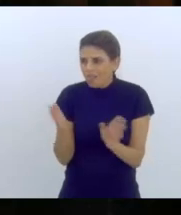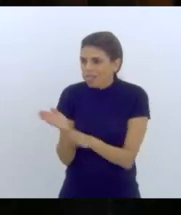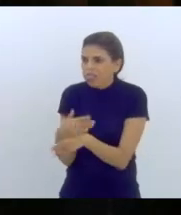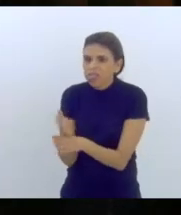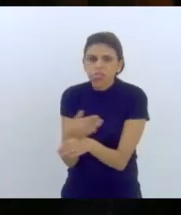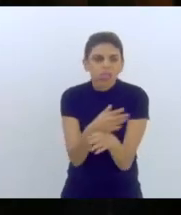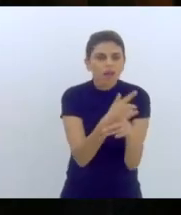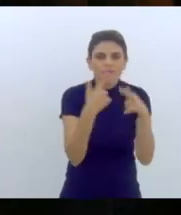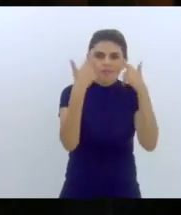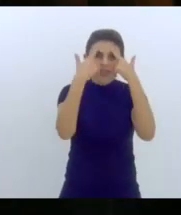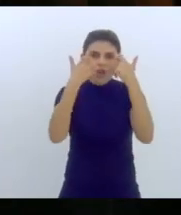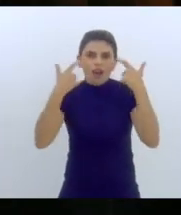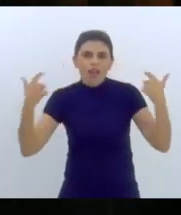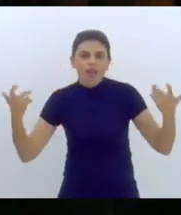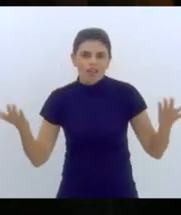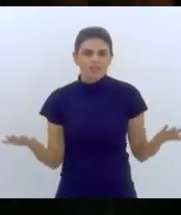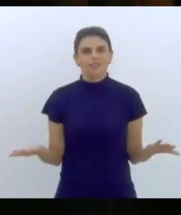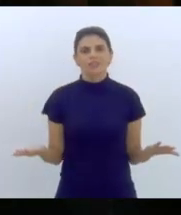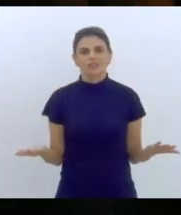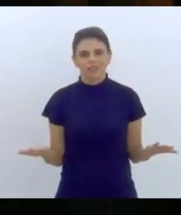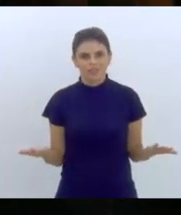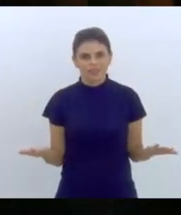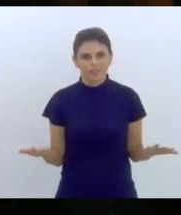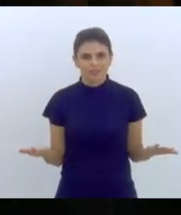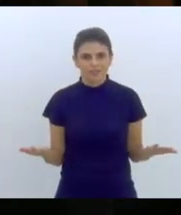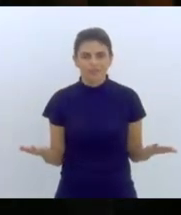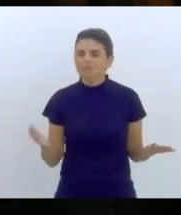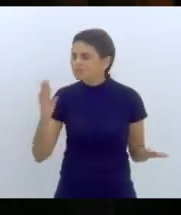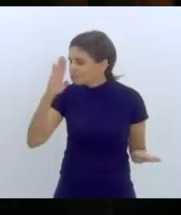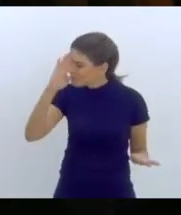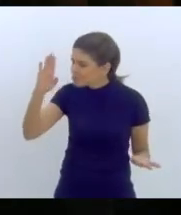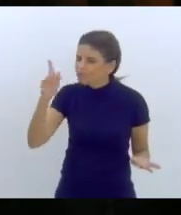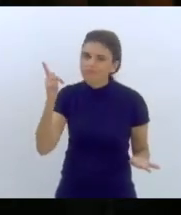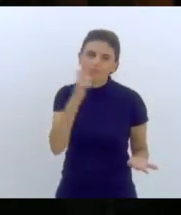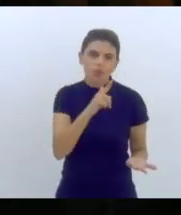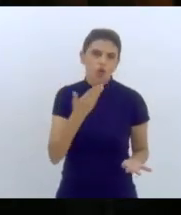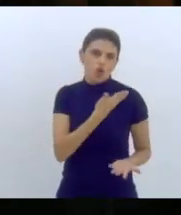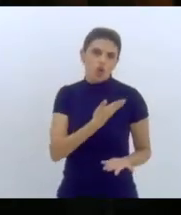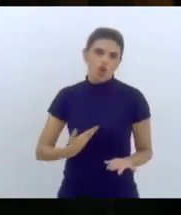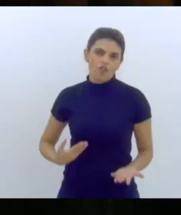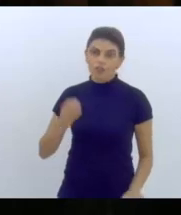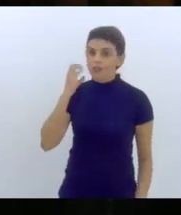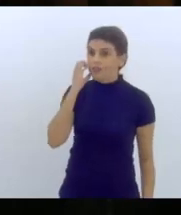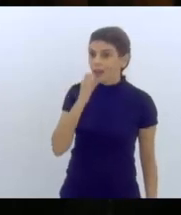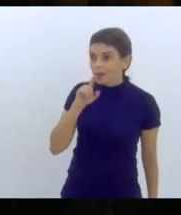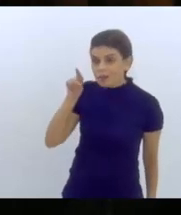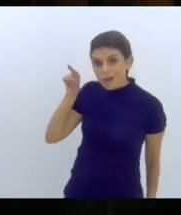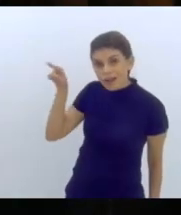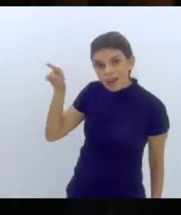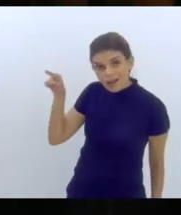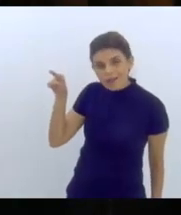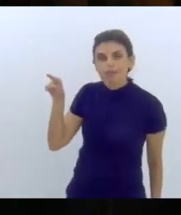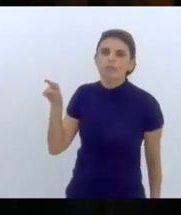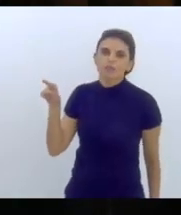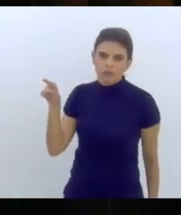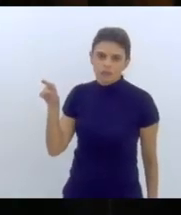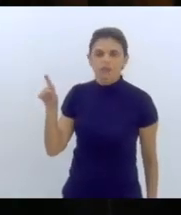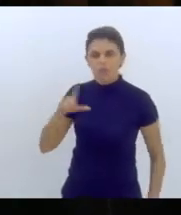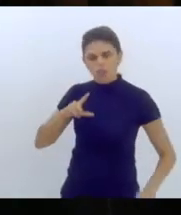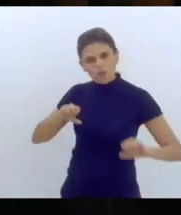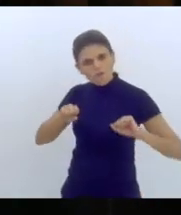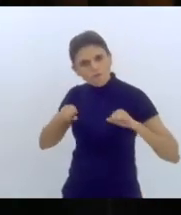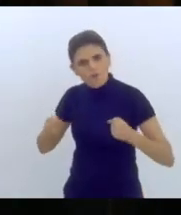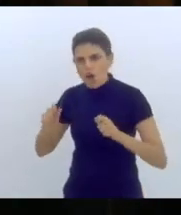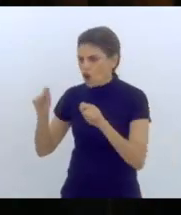a violência e toda a indignidade. Então, é fundamental que o governador Cláudio Castro, que não mede esforços